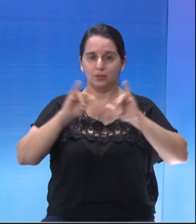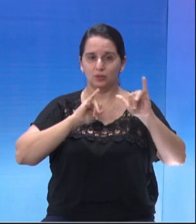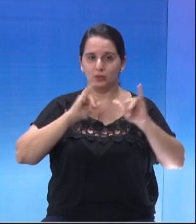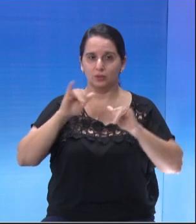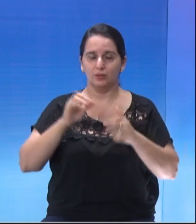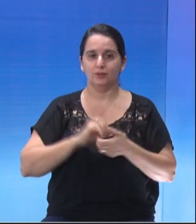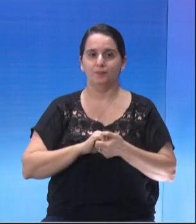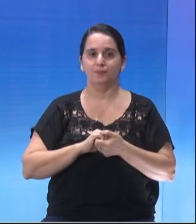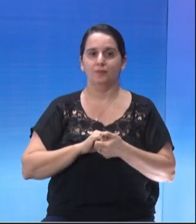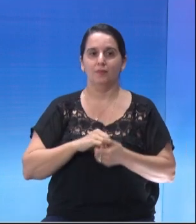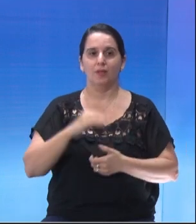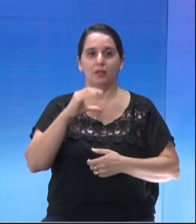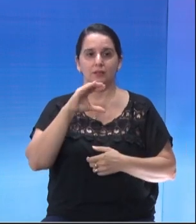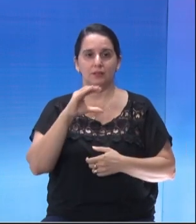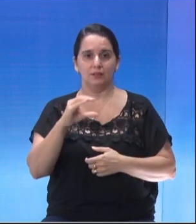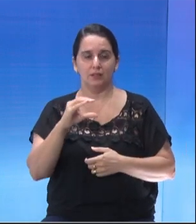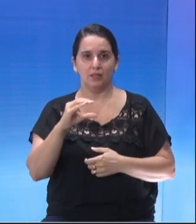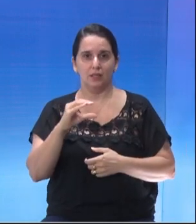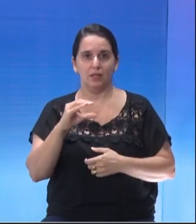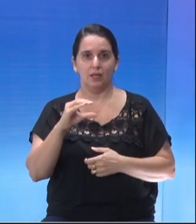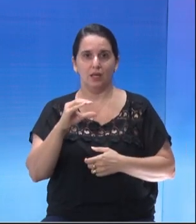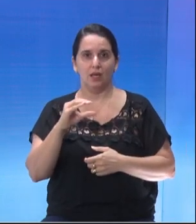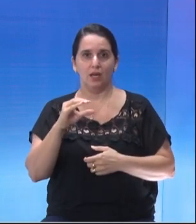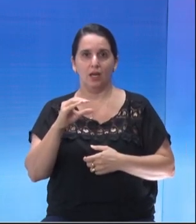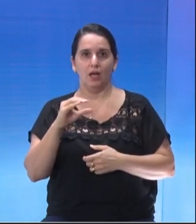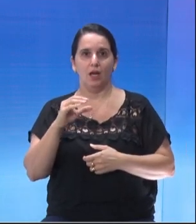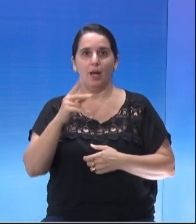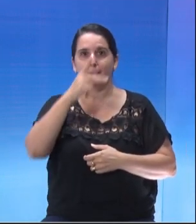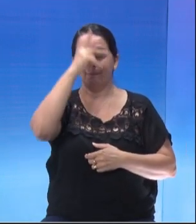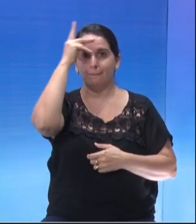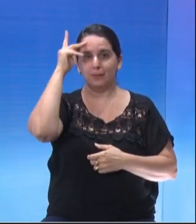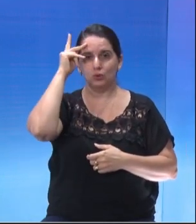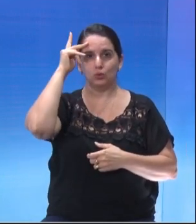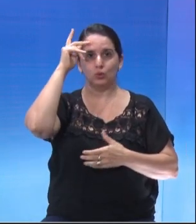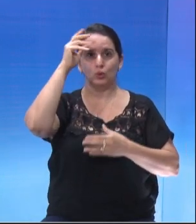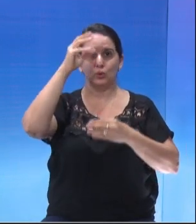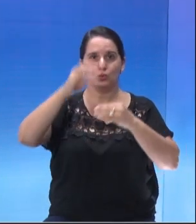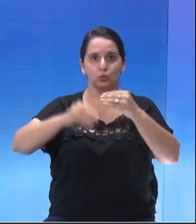C. Interferência direta de outros no texto original.